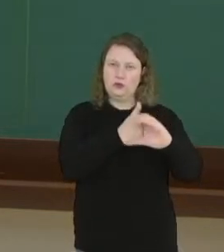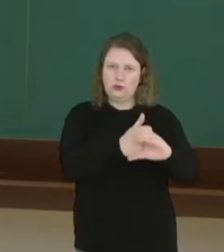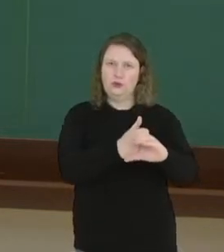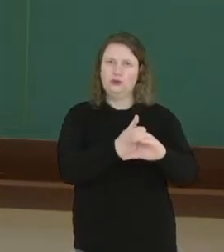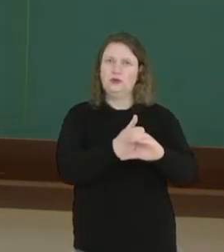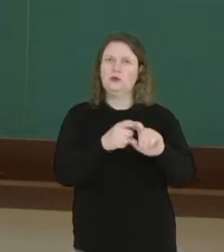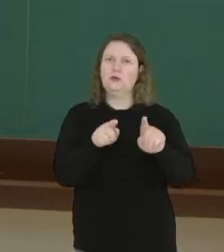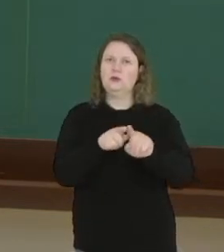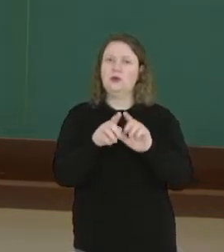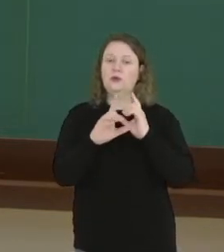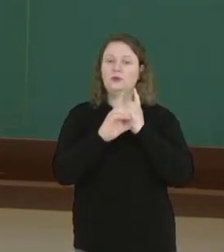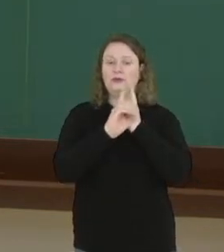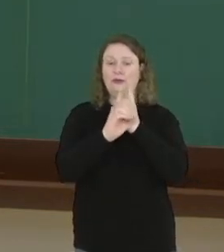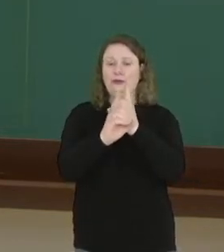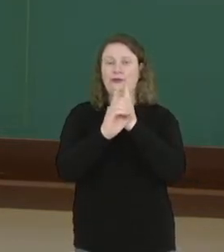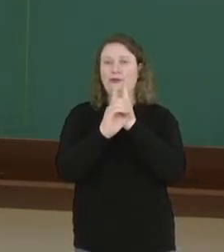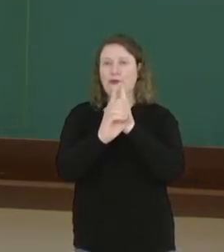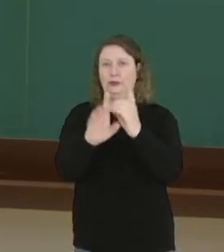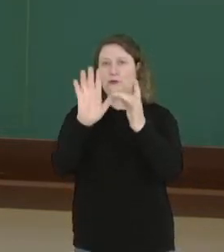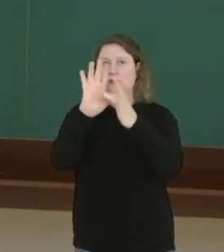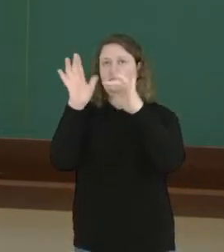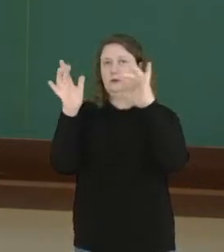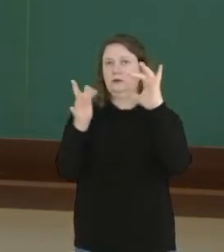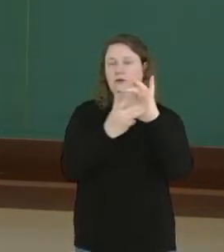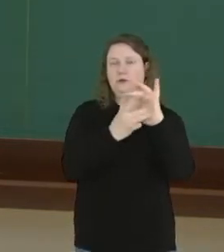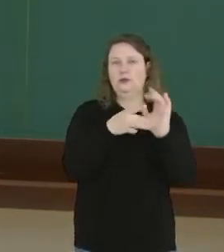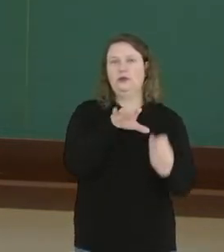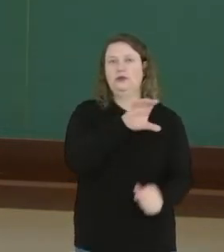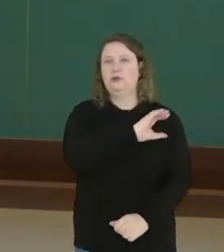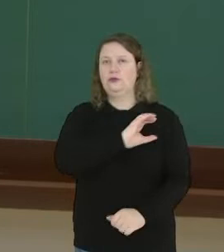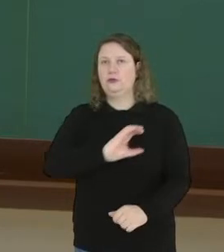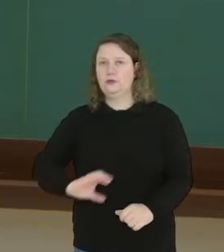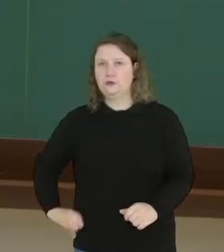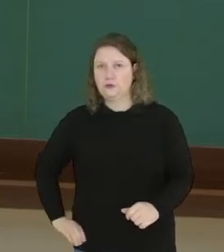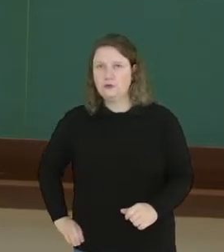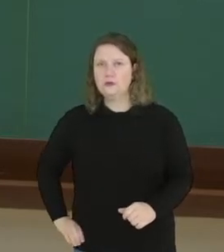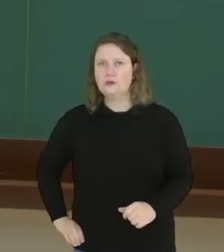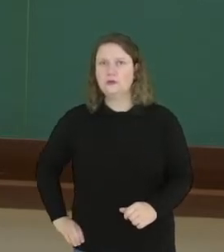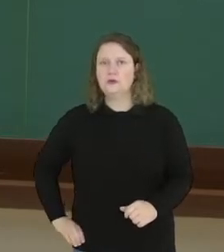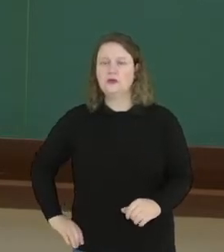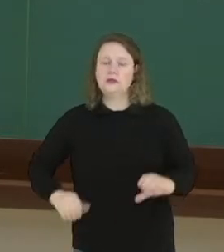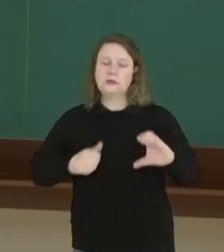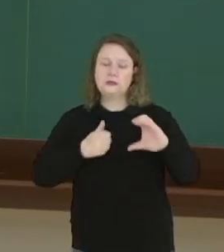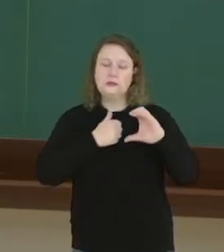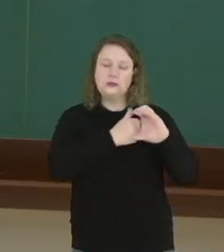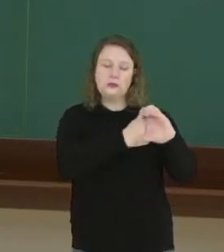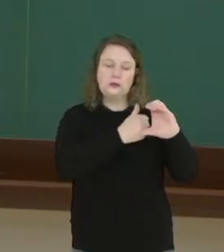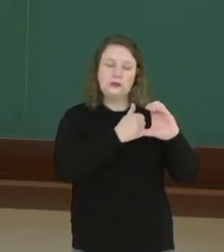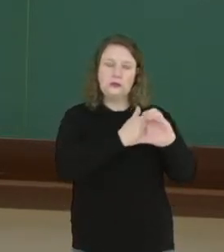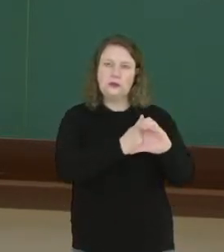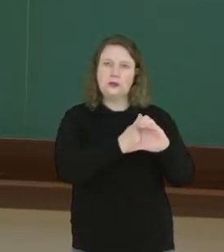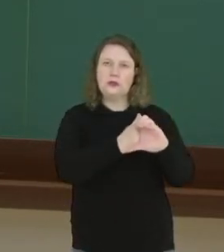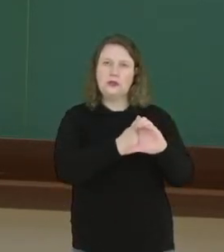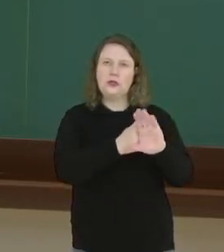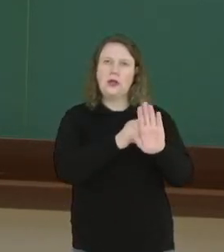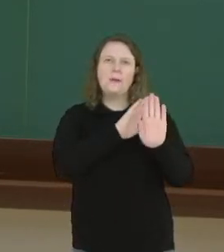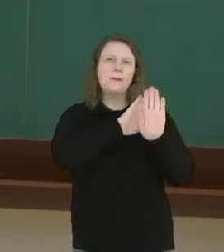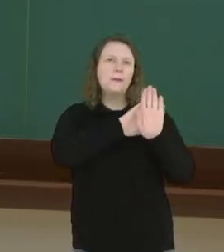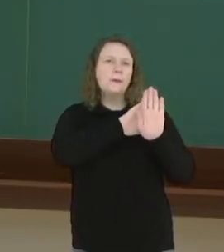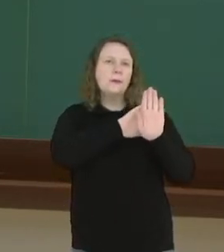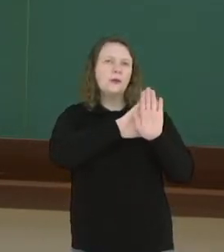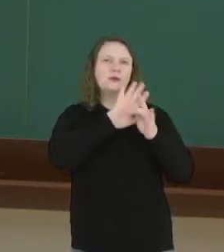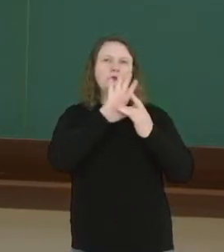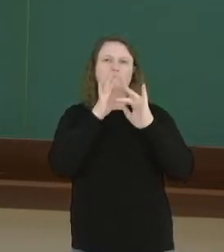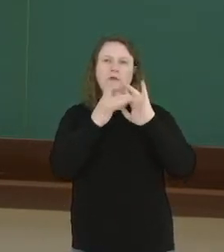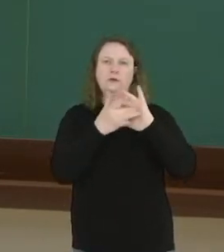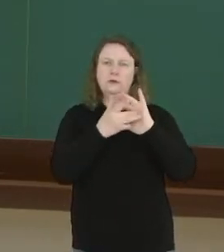os discípulos, seguidores discípulos não, os primeiros seguidores das ideias de Jesus Cristo. E